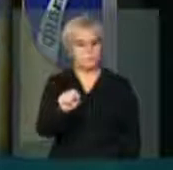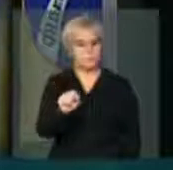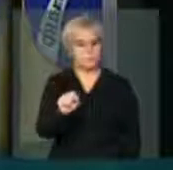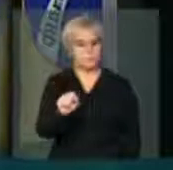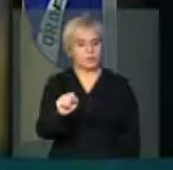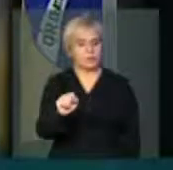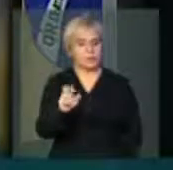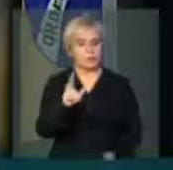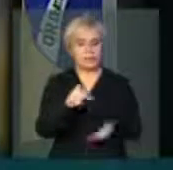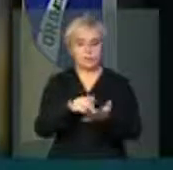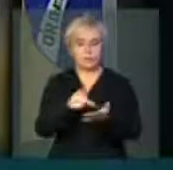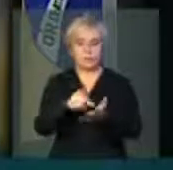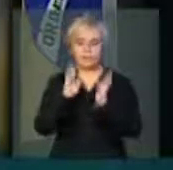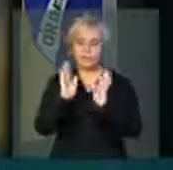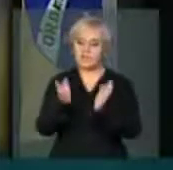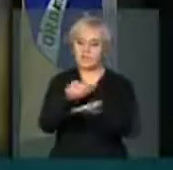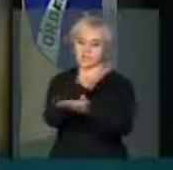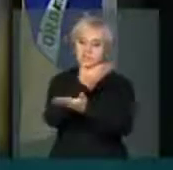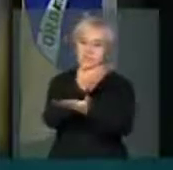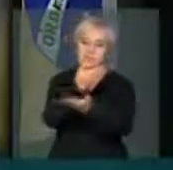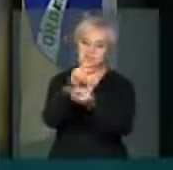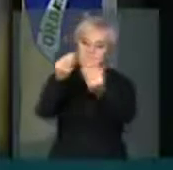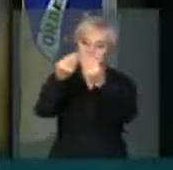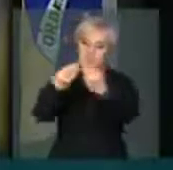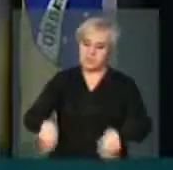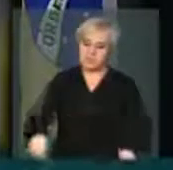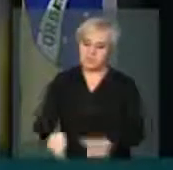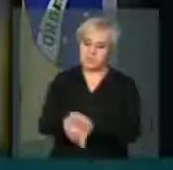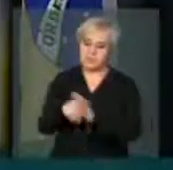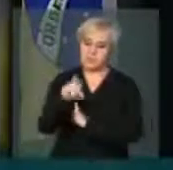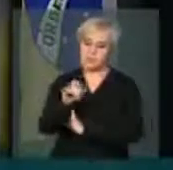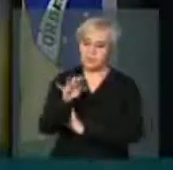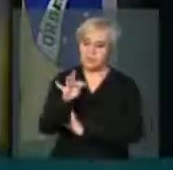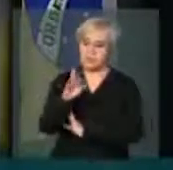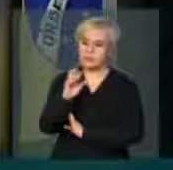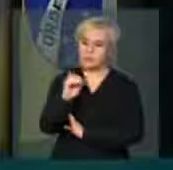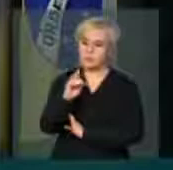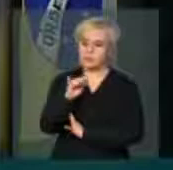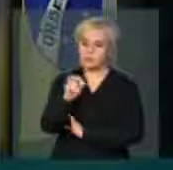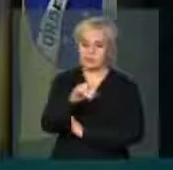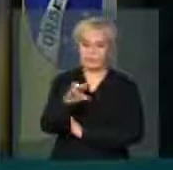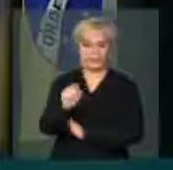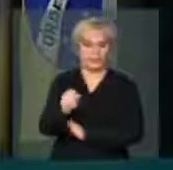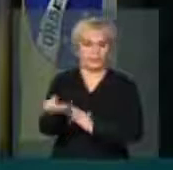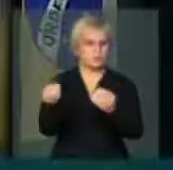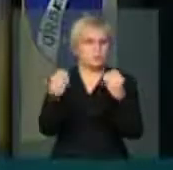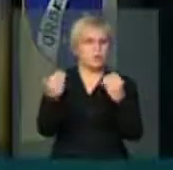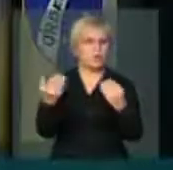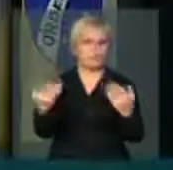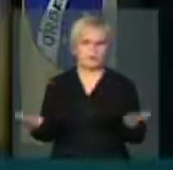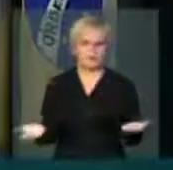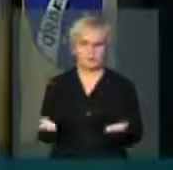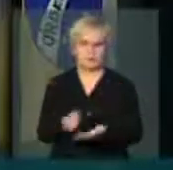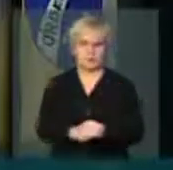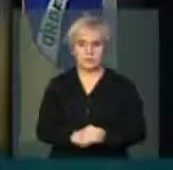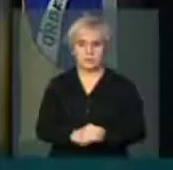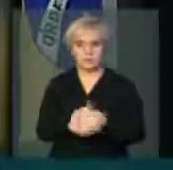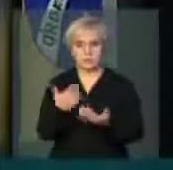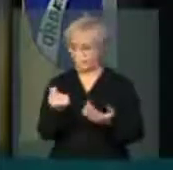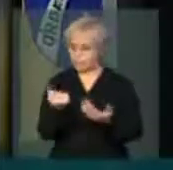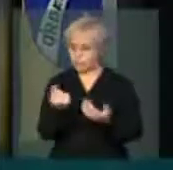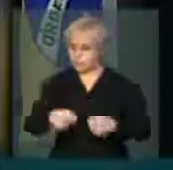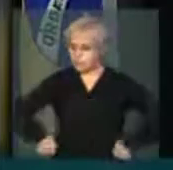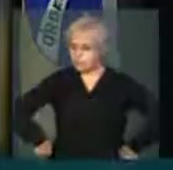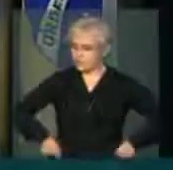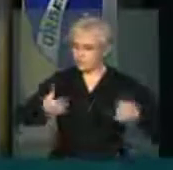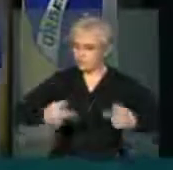grande prejuízo para a Petrobras. Dá para entender uma coisa dessa? Enquanto o dinheiro jorra